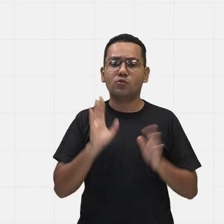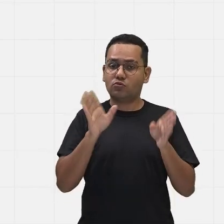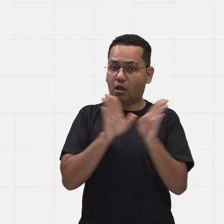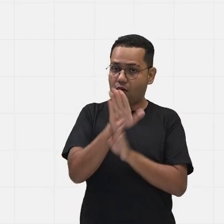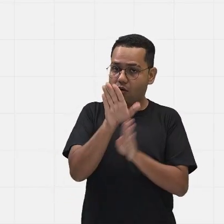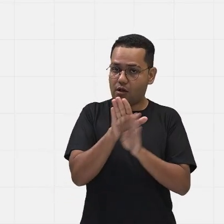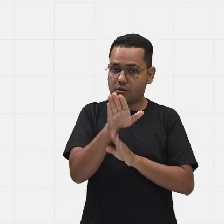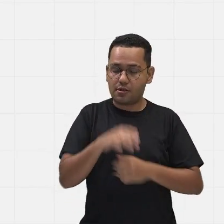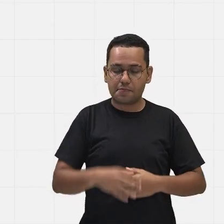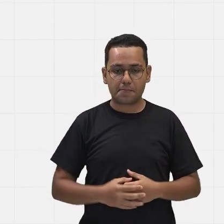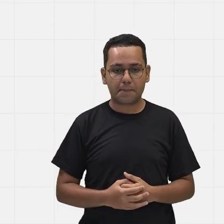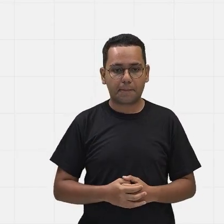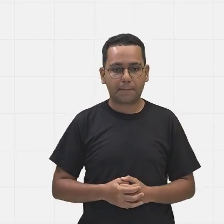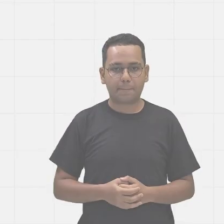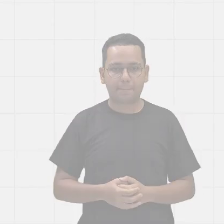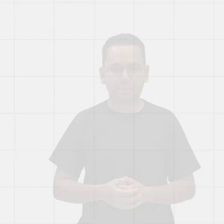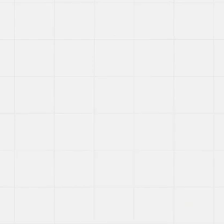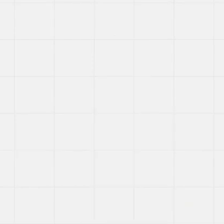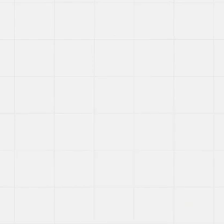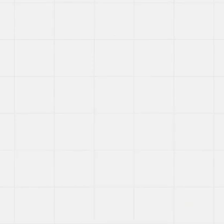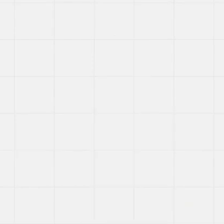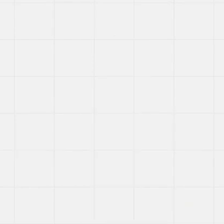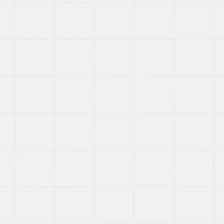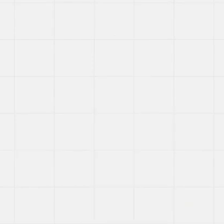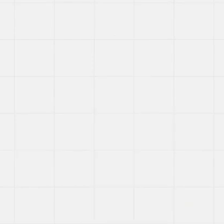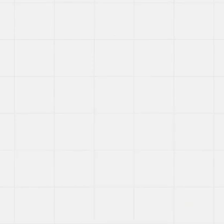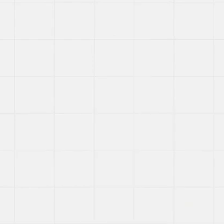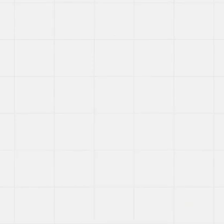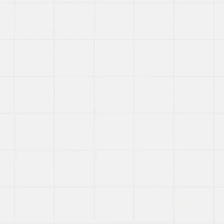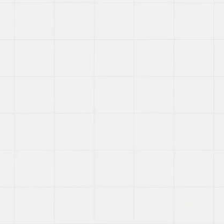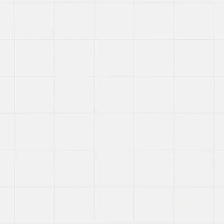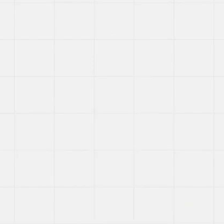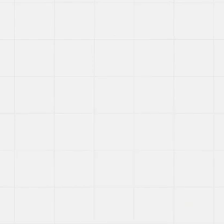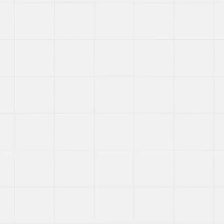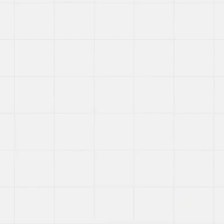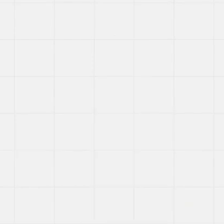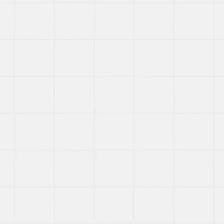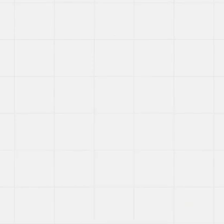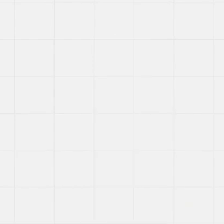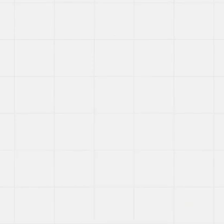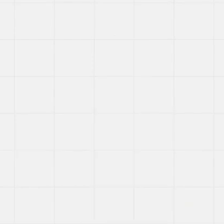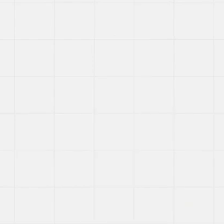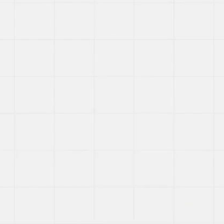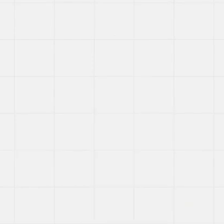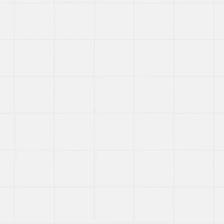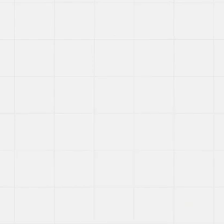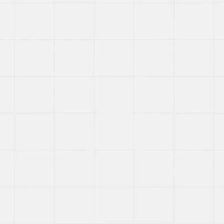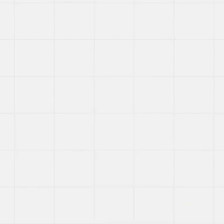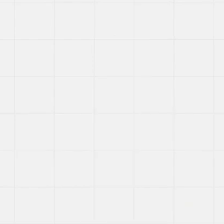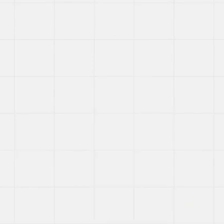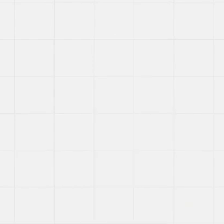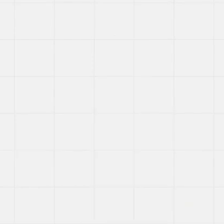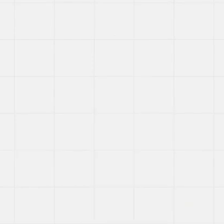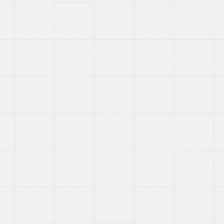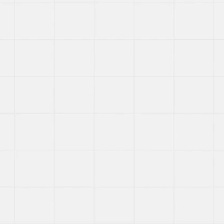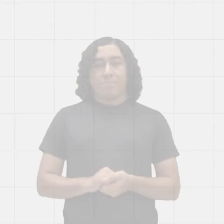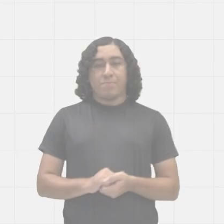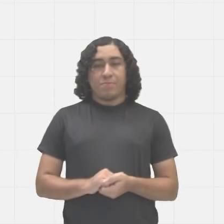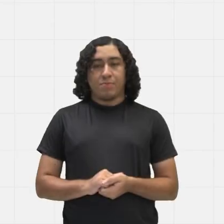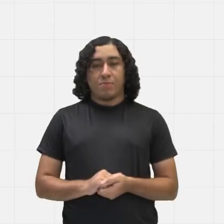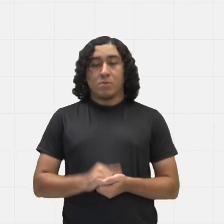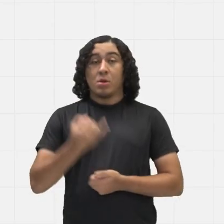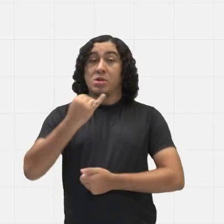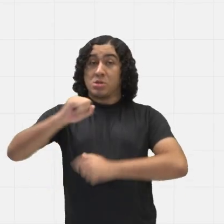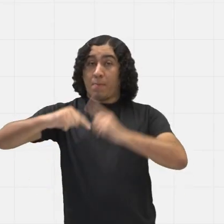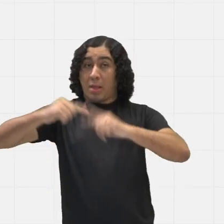guia. Se você se deparar com algum problema no equipamento, o que você deve fazer? Entrar em contato com